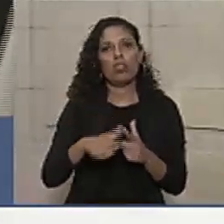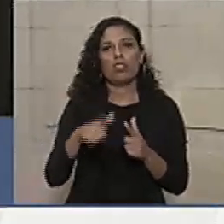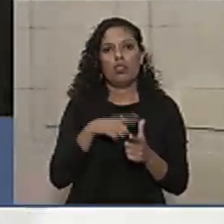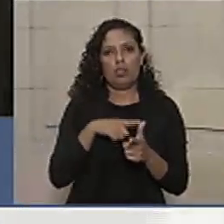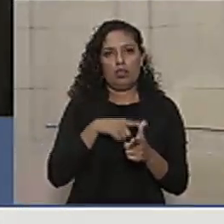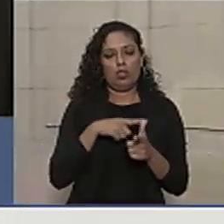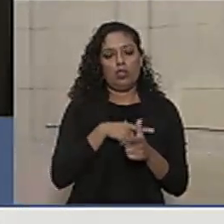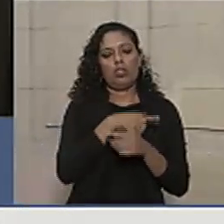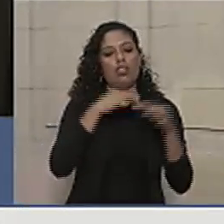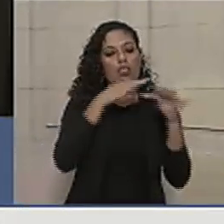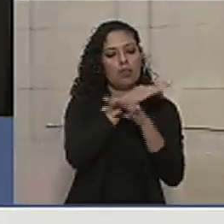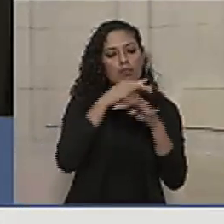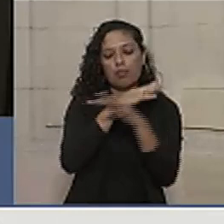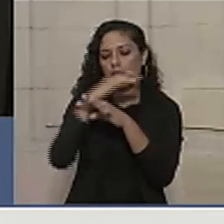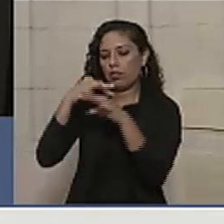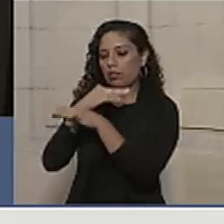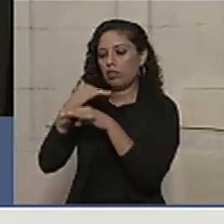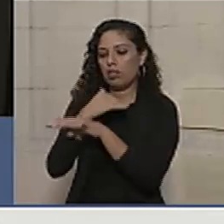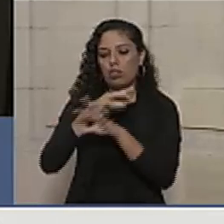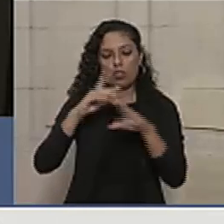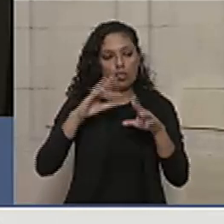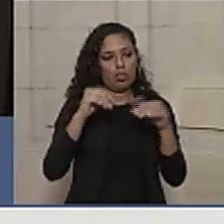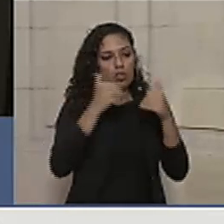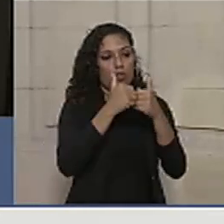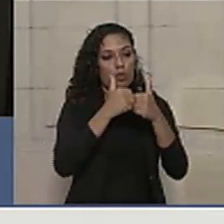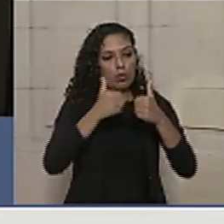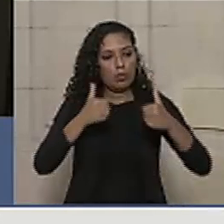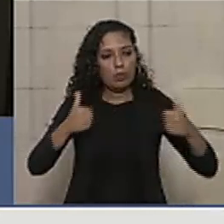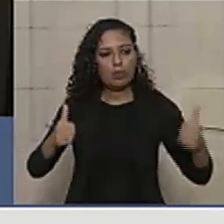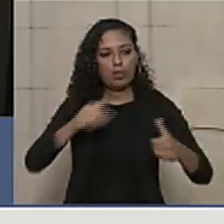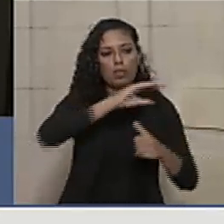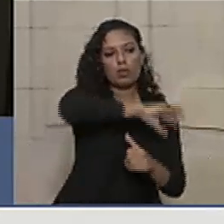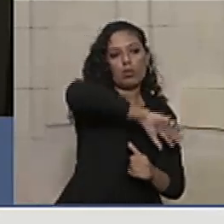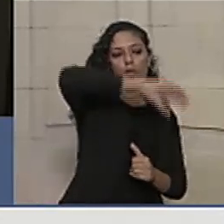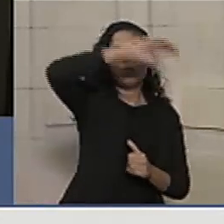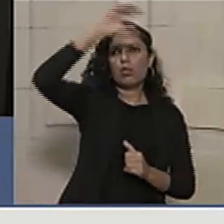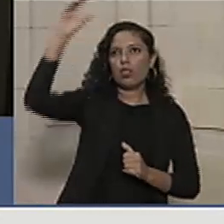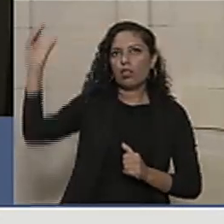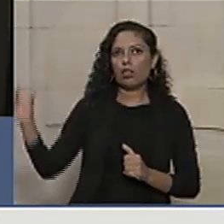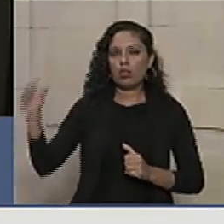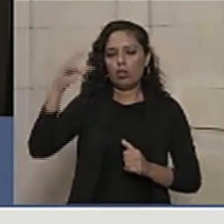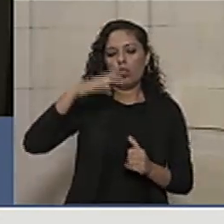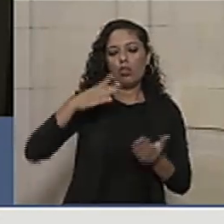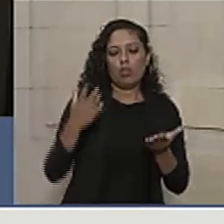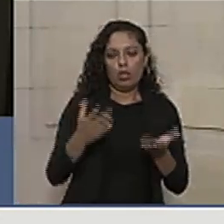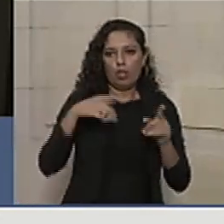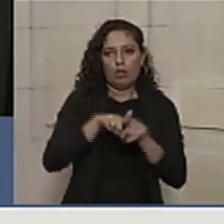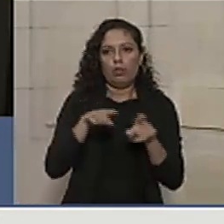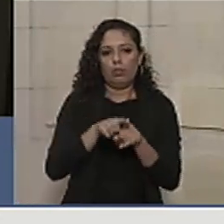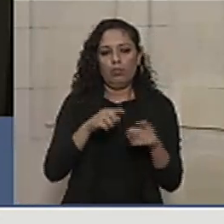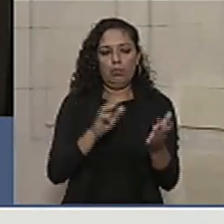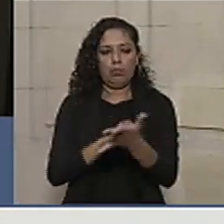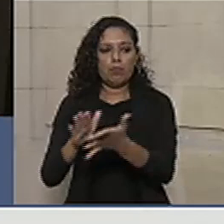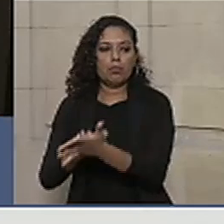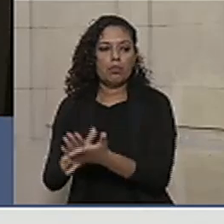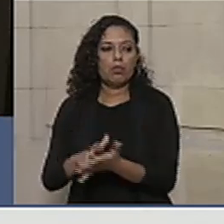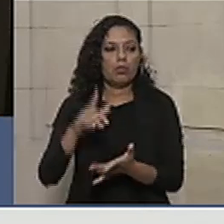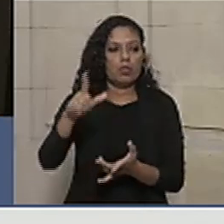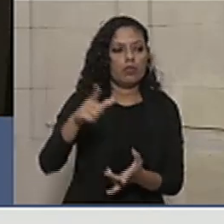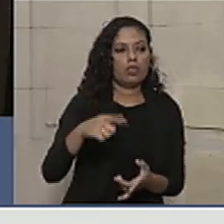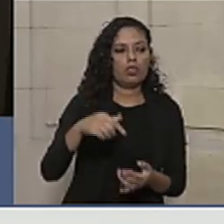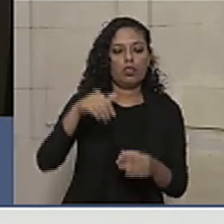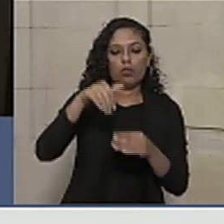todos os municípios que estão ao longo, que são atendidos pelo arco. E eu queria elogiar a sua iniciativa, dizer que vou